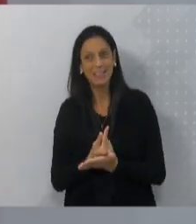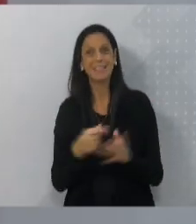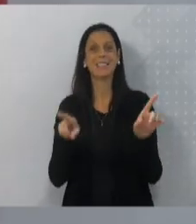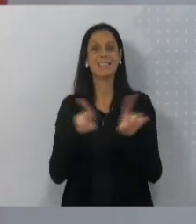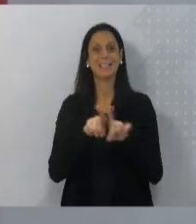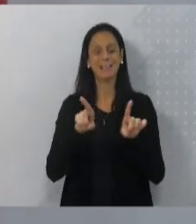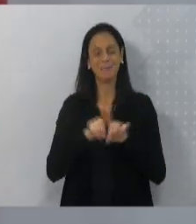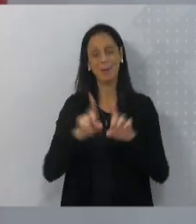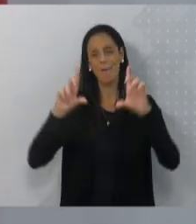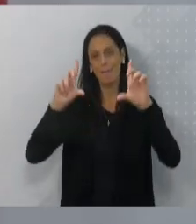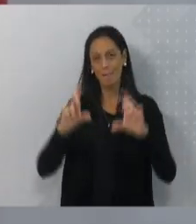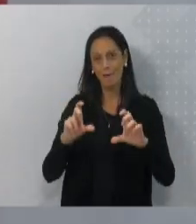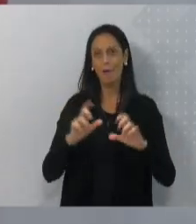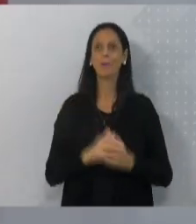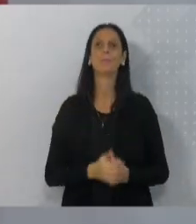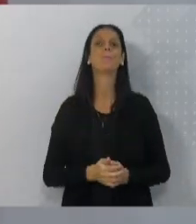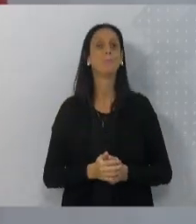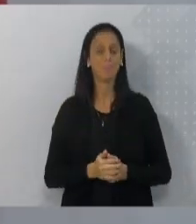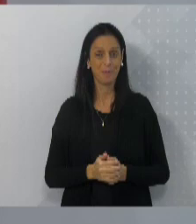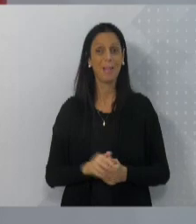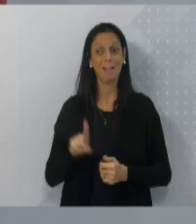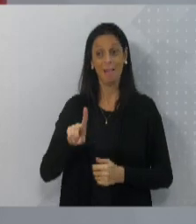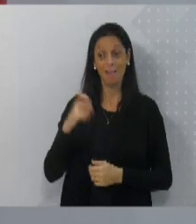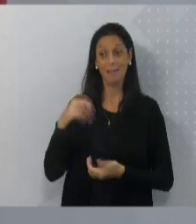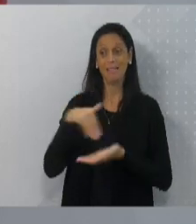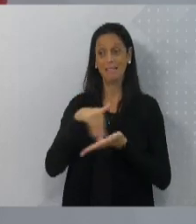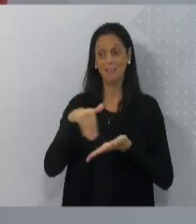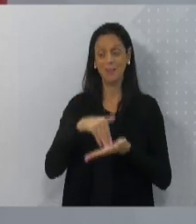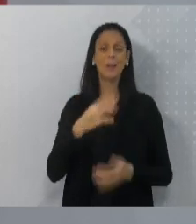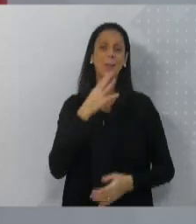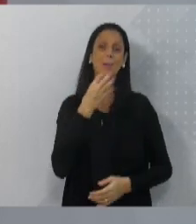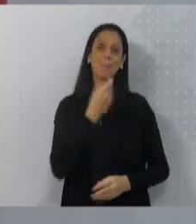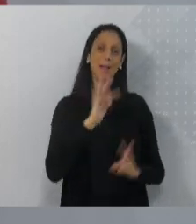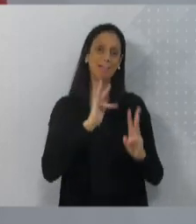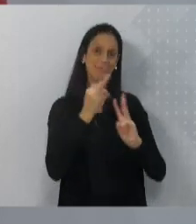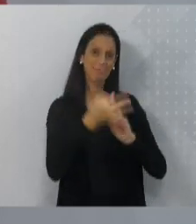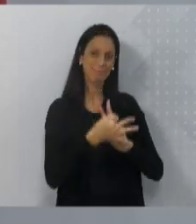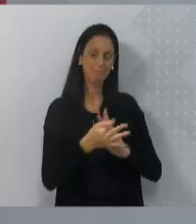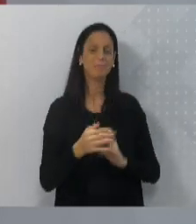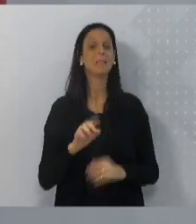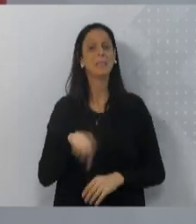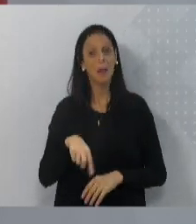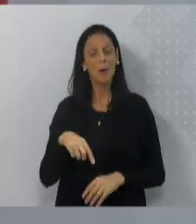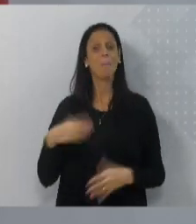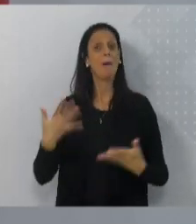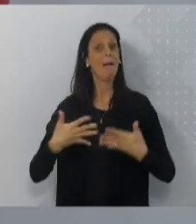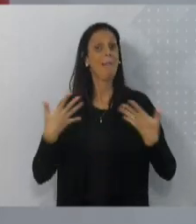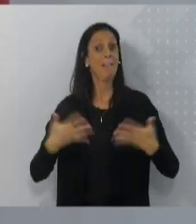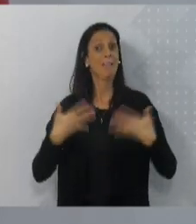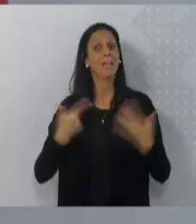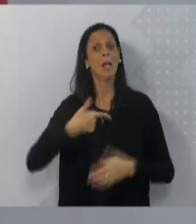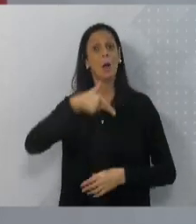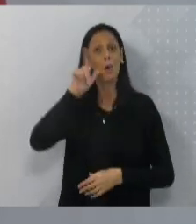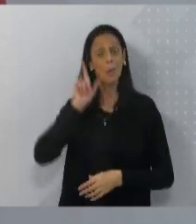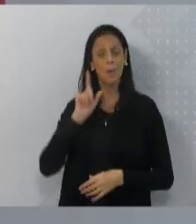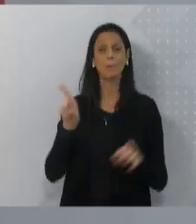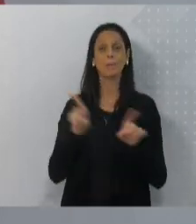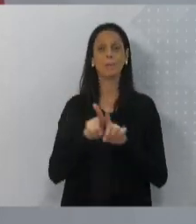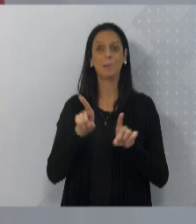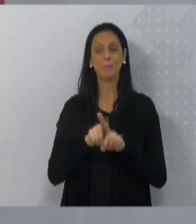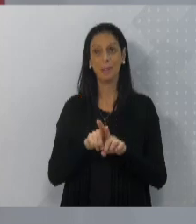conhece muito bem, foi secretária, conhece a estrutura. Então, para mim, foi uma alegria muito grande ontem, na parte da tarde,